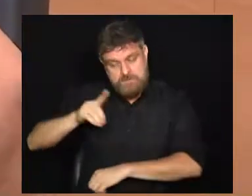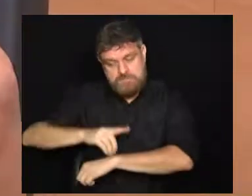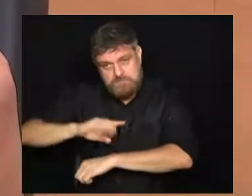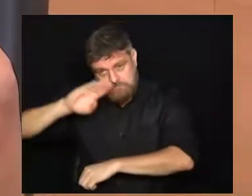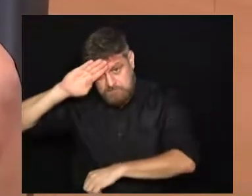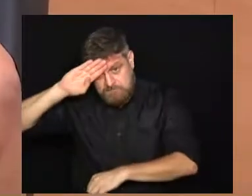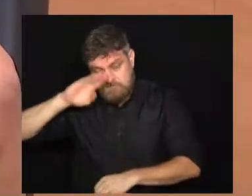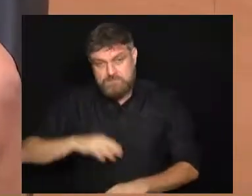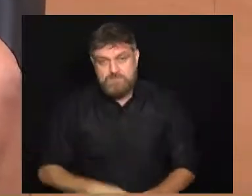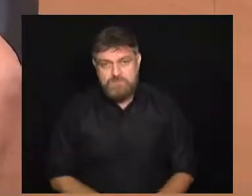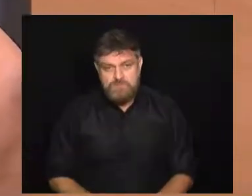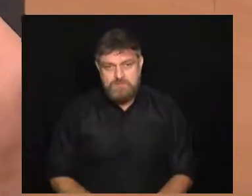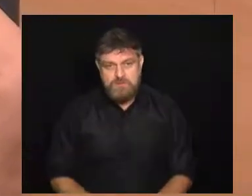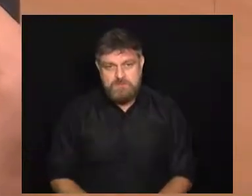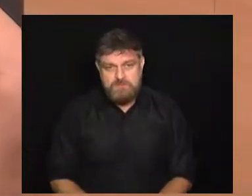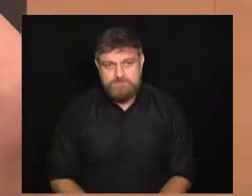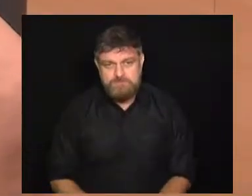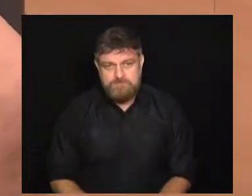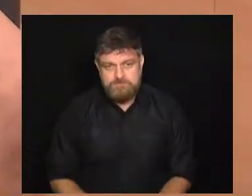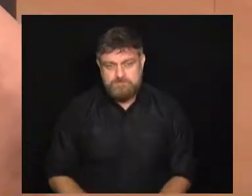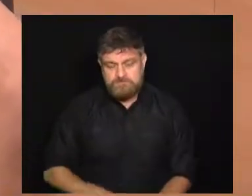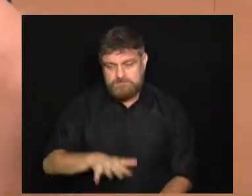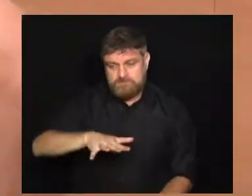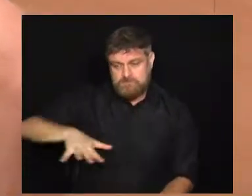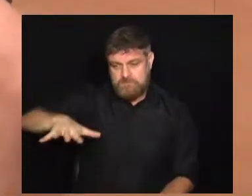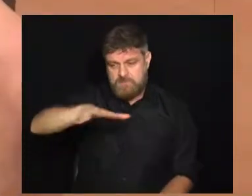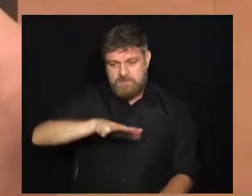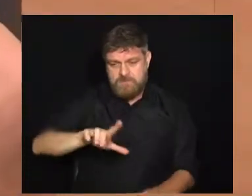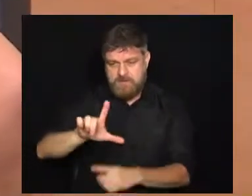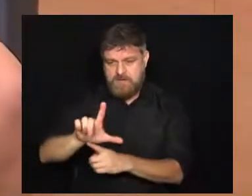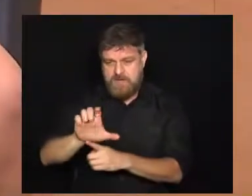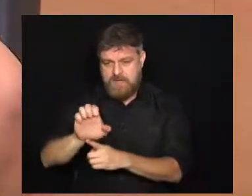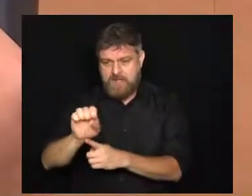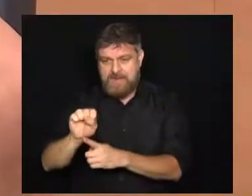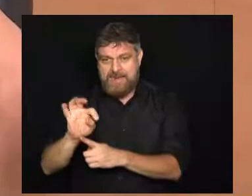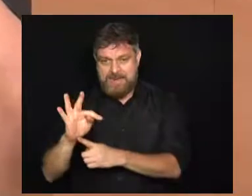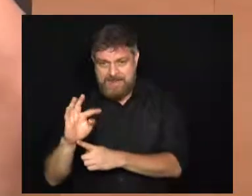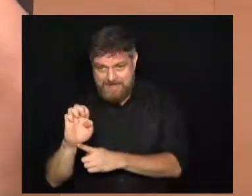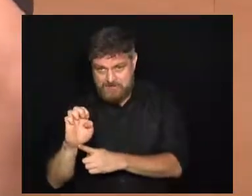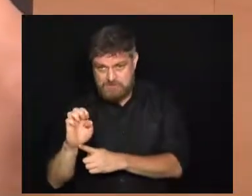Na região leste da cidade, temos 22 casos,